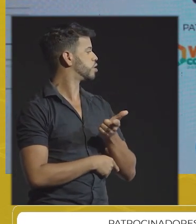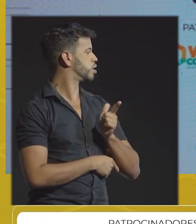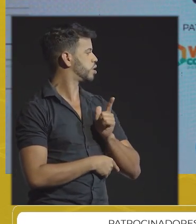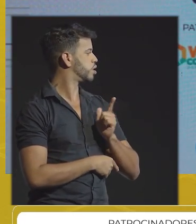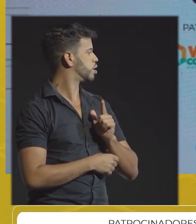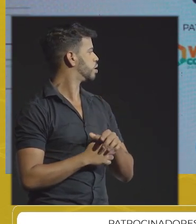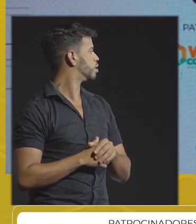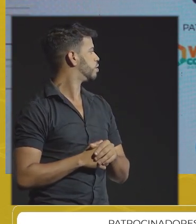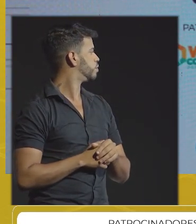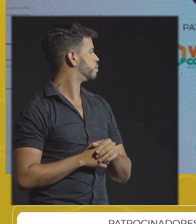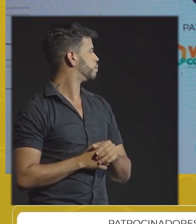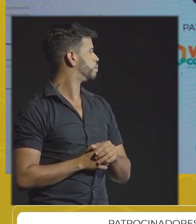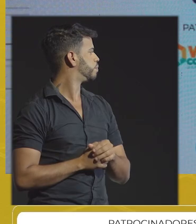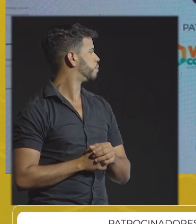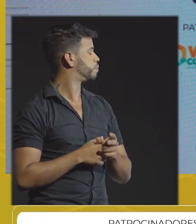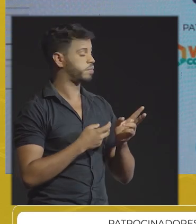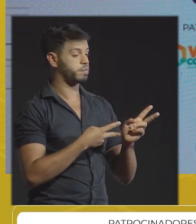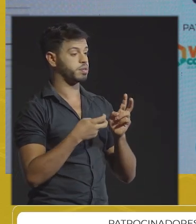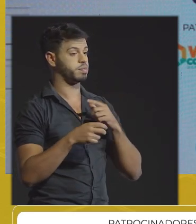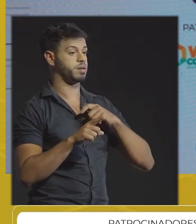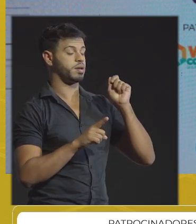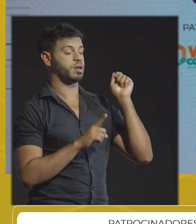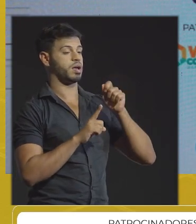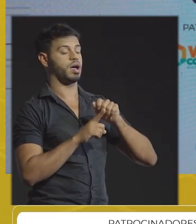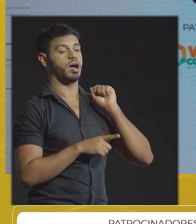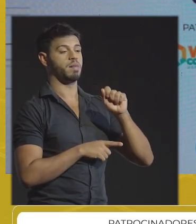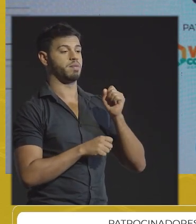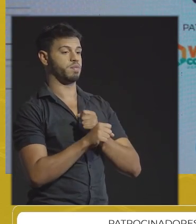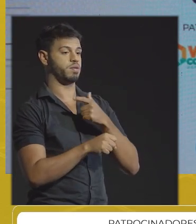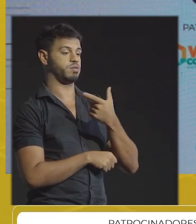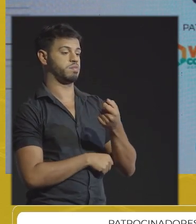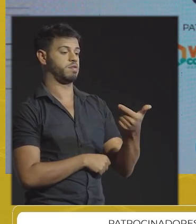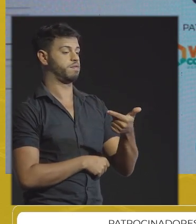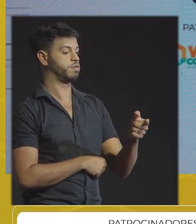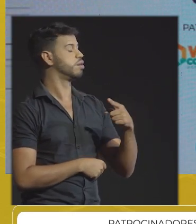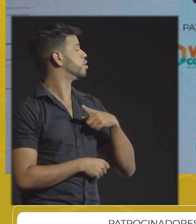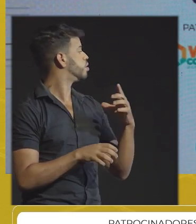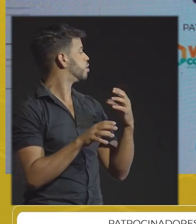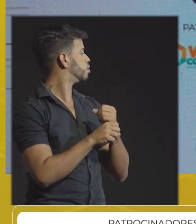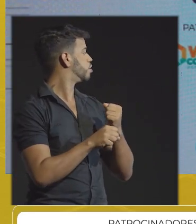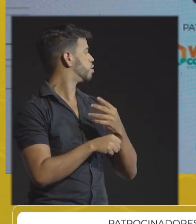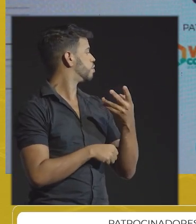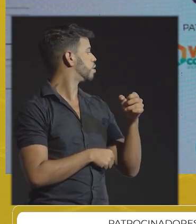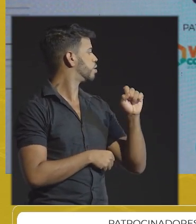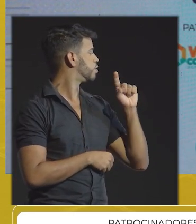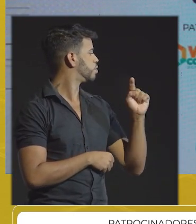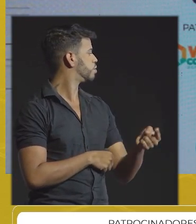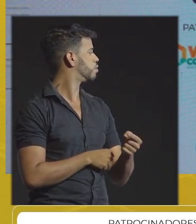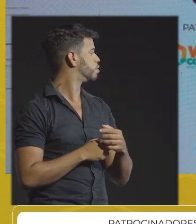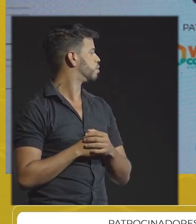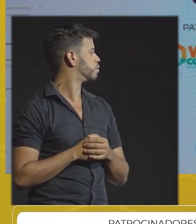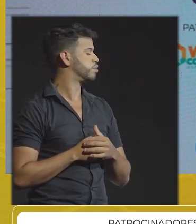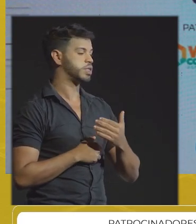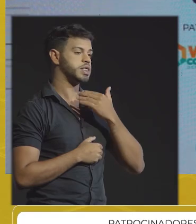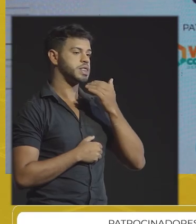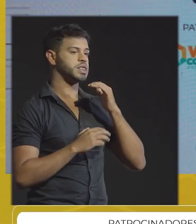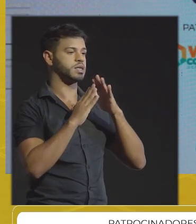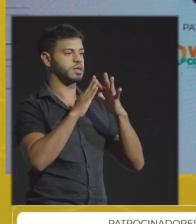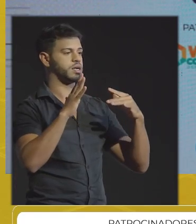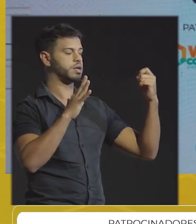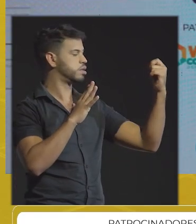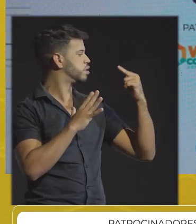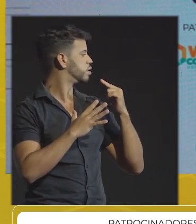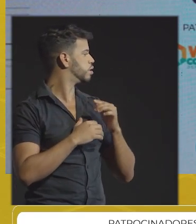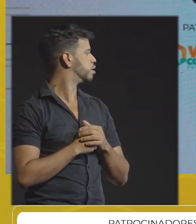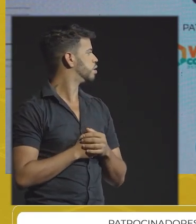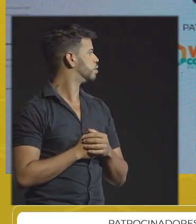né Se vocês forem ver aqui a fatura em abril de 2022 a gente tinha uma conta aqui de 48.000 sem energia solar